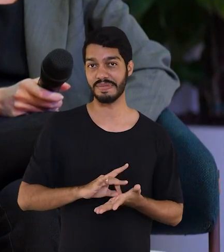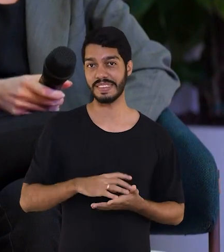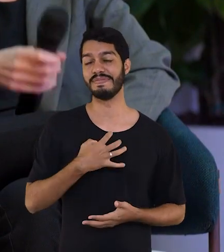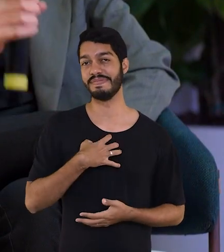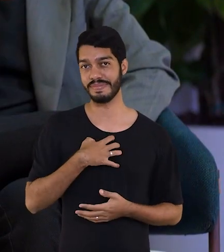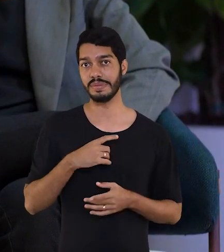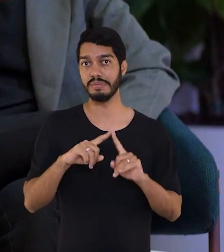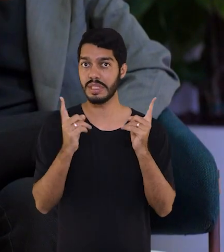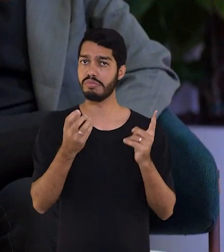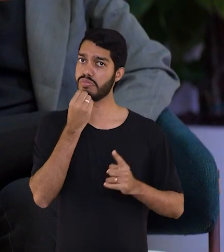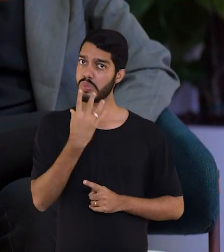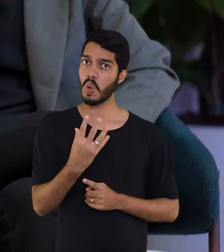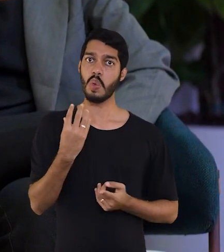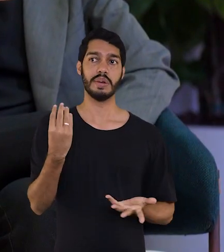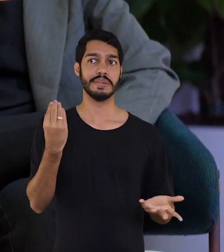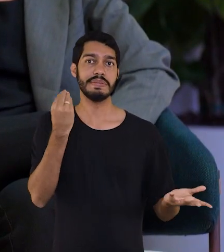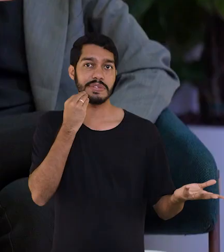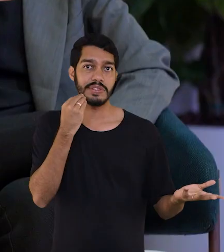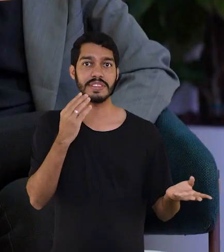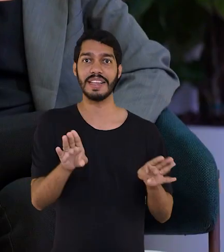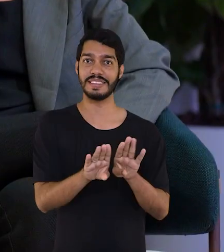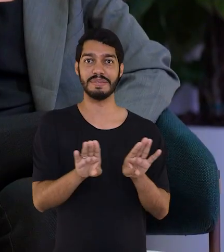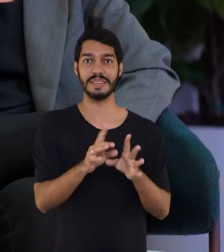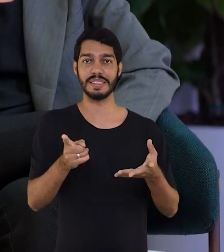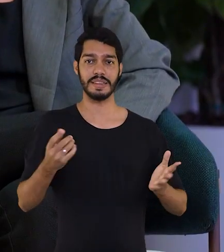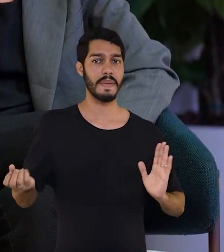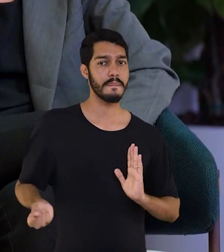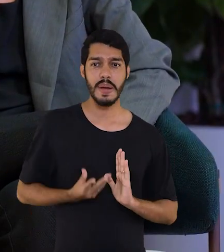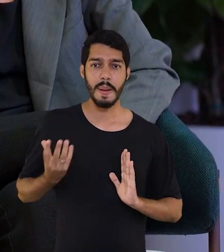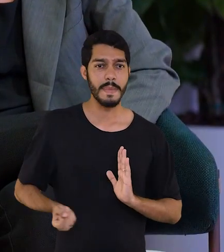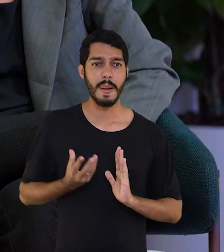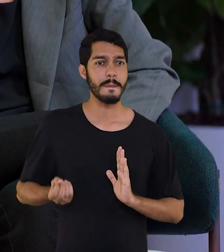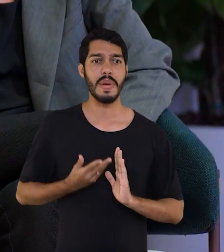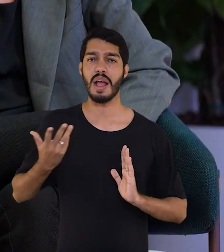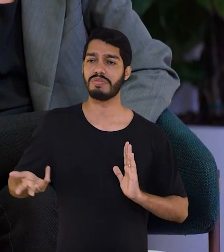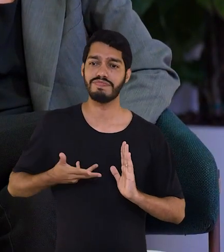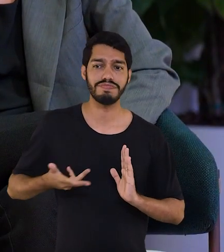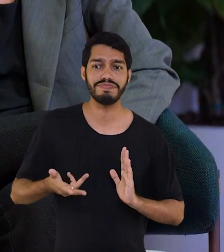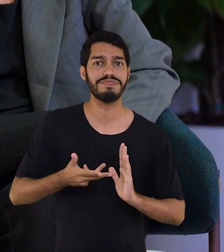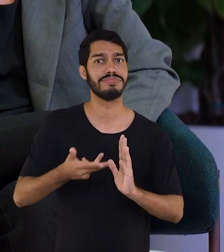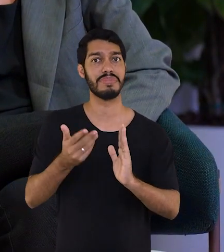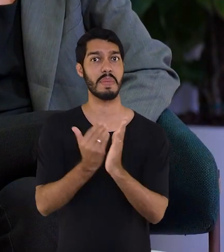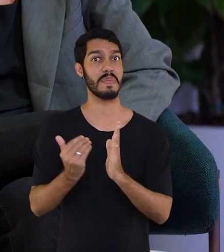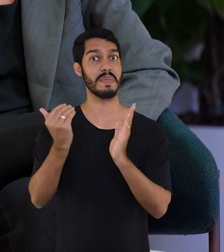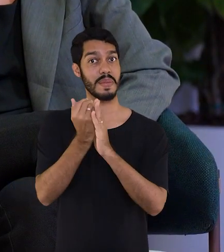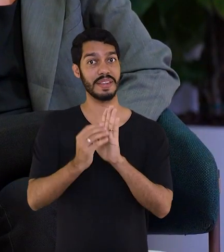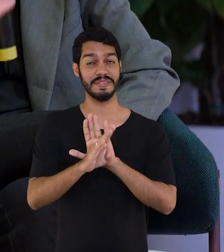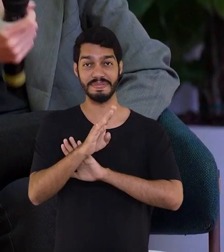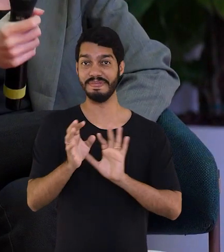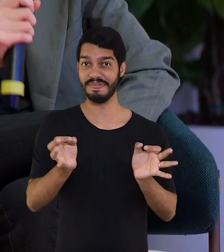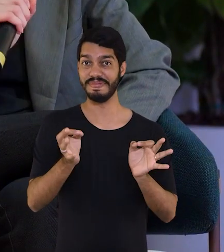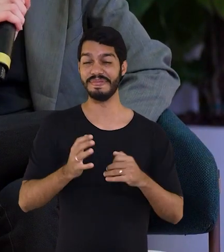baita desafio. Fala aí, Bibi. É um baita desafio, mas é uma baita oportunidade É uma também. baita Porque oportunidade. aumenta a produtividade em termos